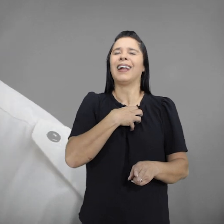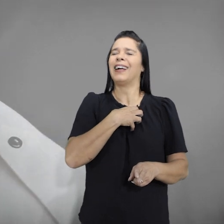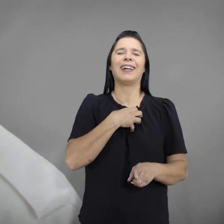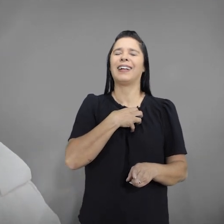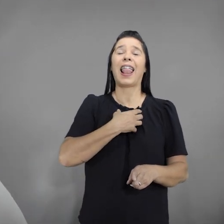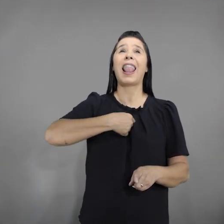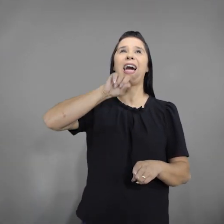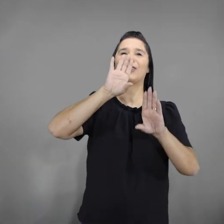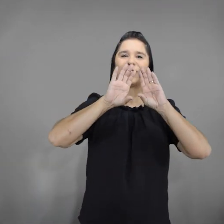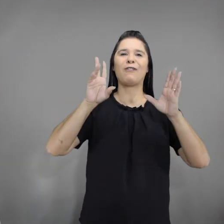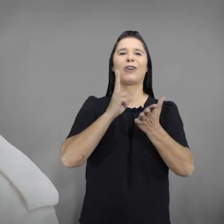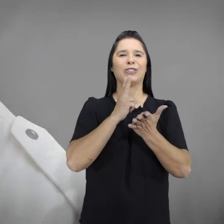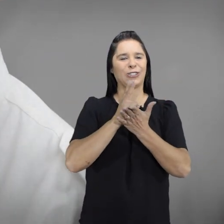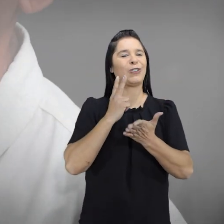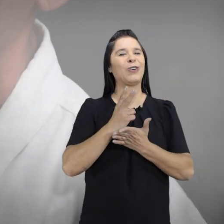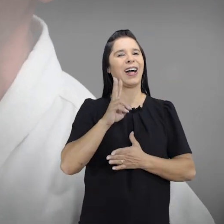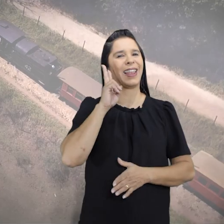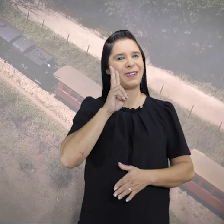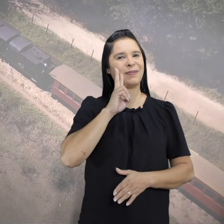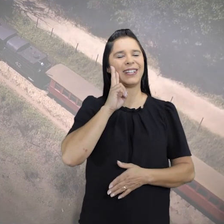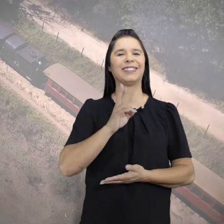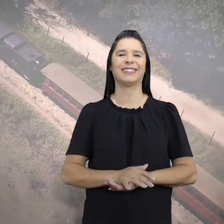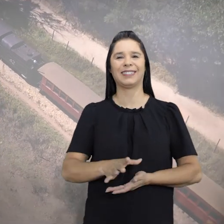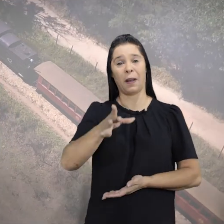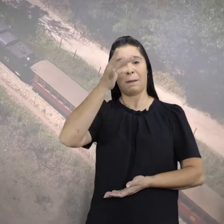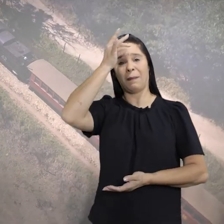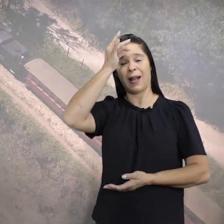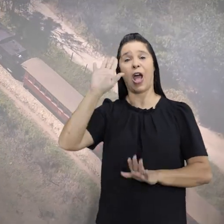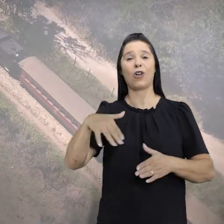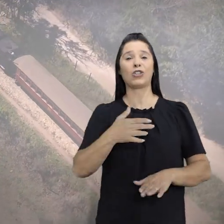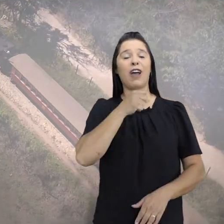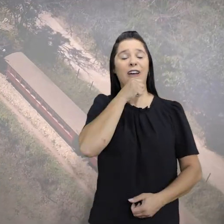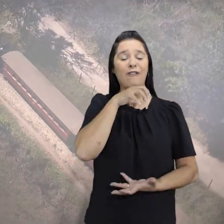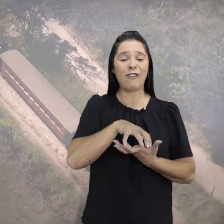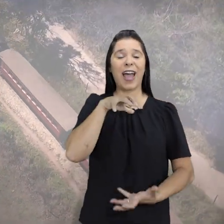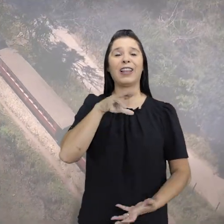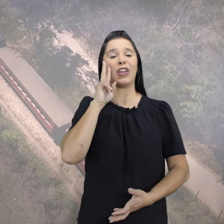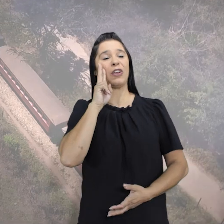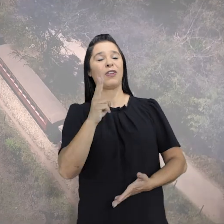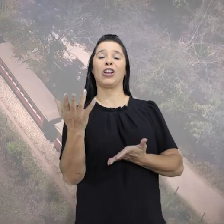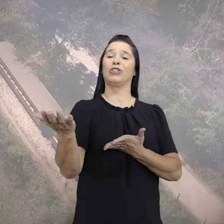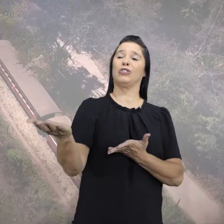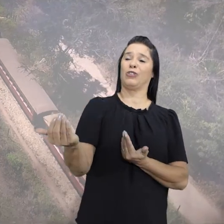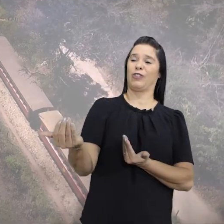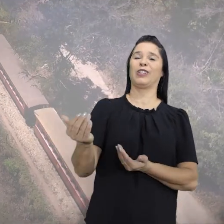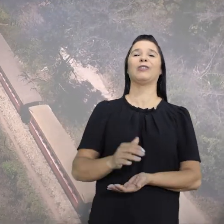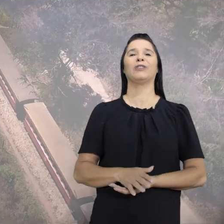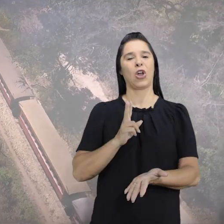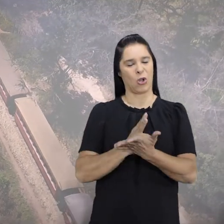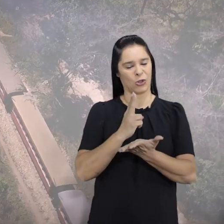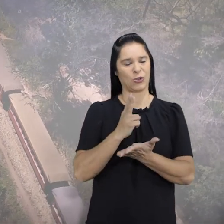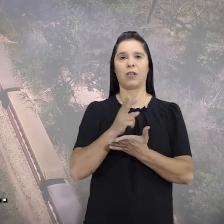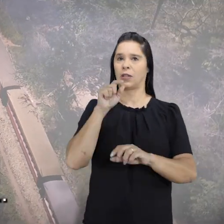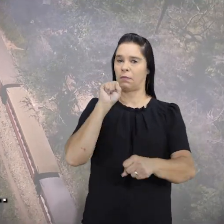continuar ouvindo esse barulhinho, né? Fantástico. Espero quando eu tiver velhinho, vir aqui ver a turma mais nova, dando